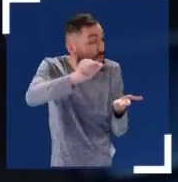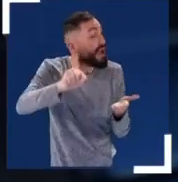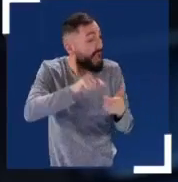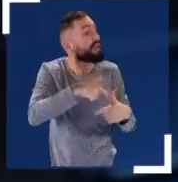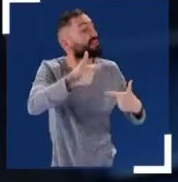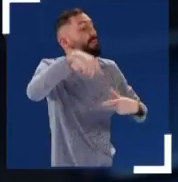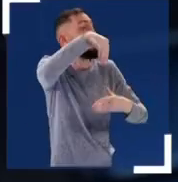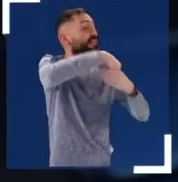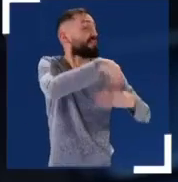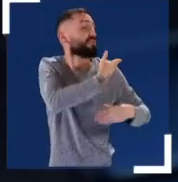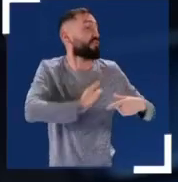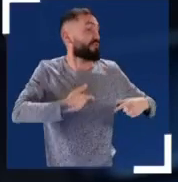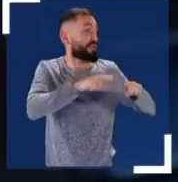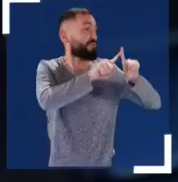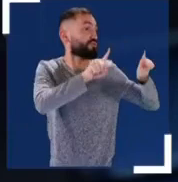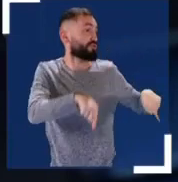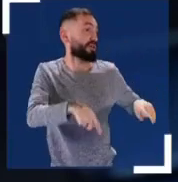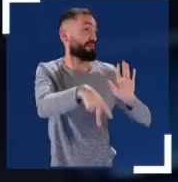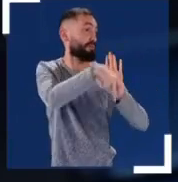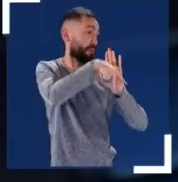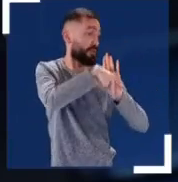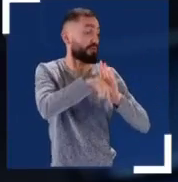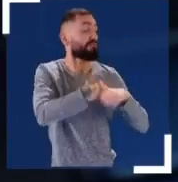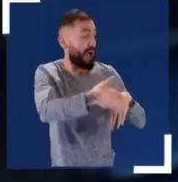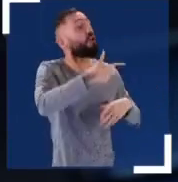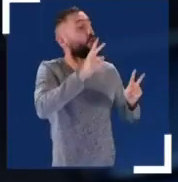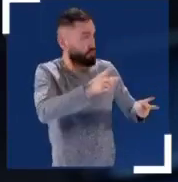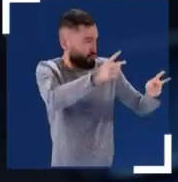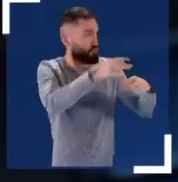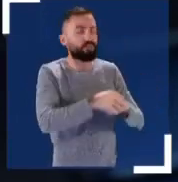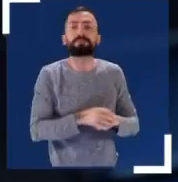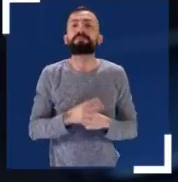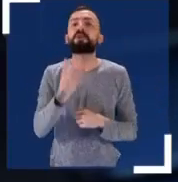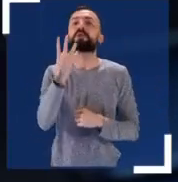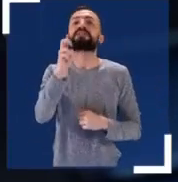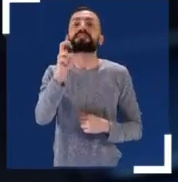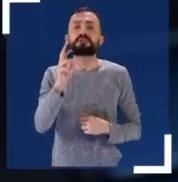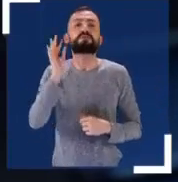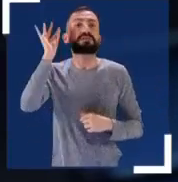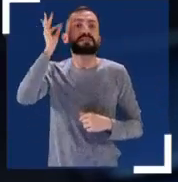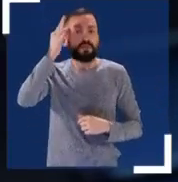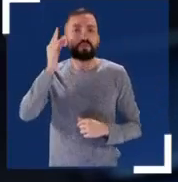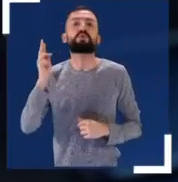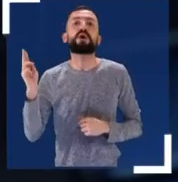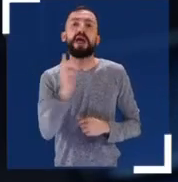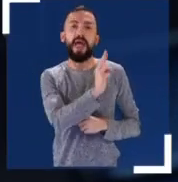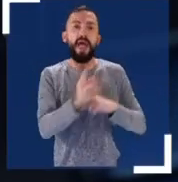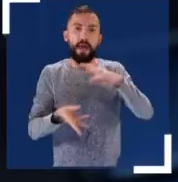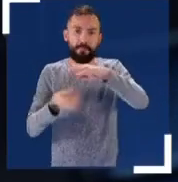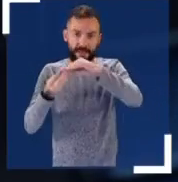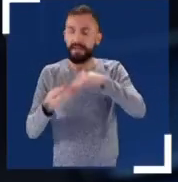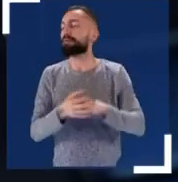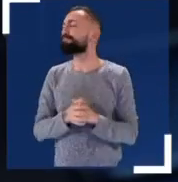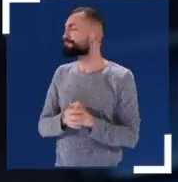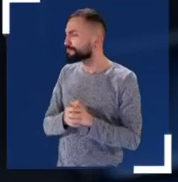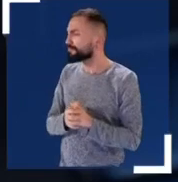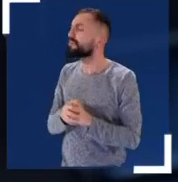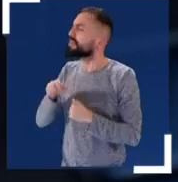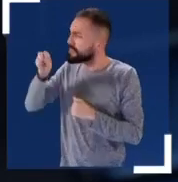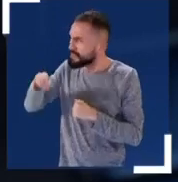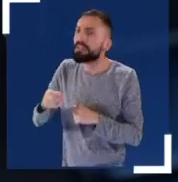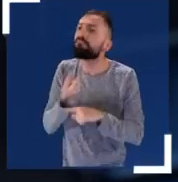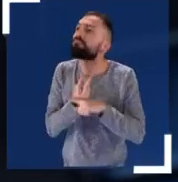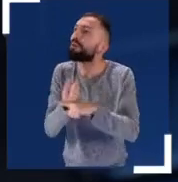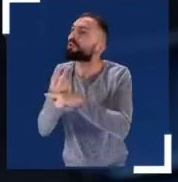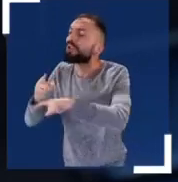será também de novo. 45 segundos a réplica, por favor. Bem, nós vamos sempre procurar os melhores modelos de gestão, seja na área pública,